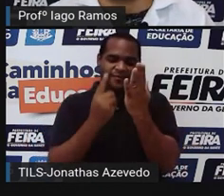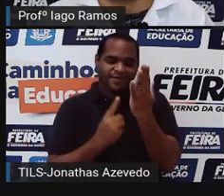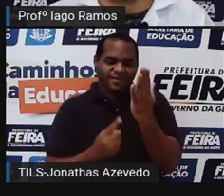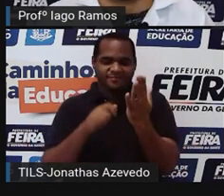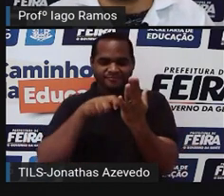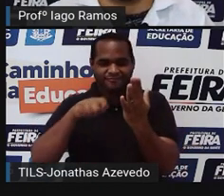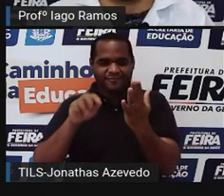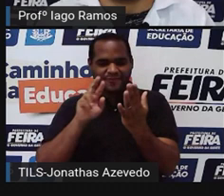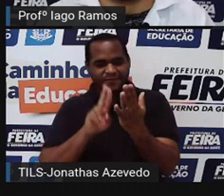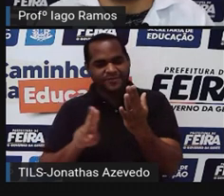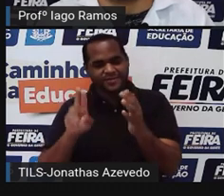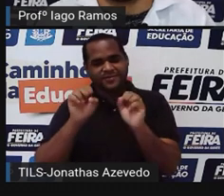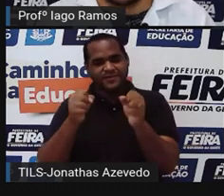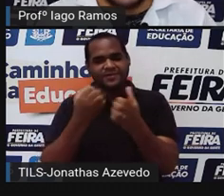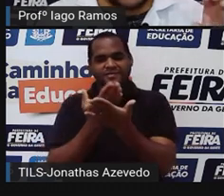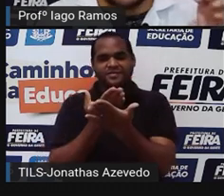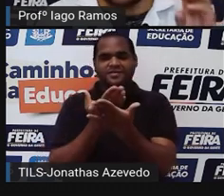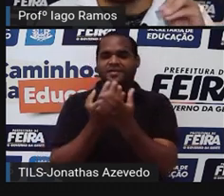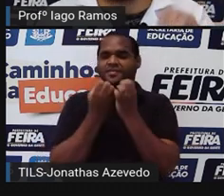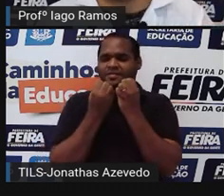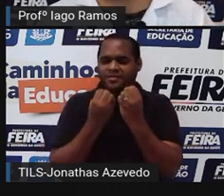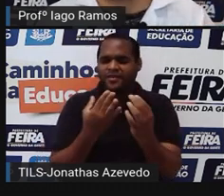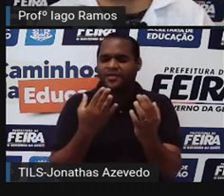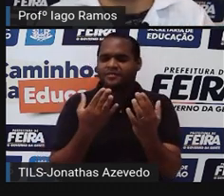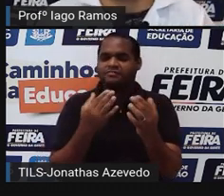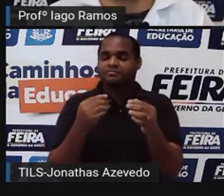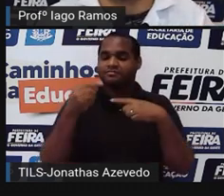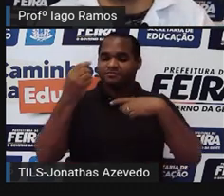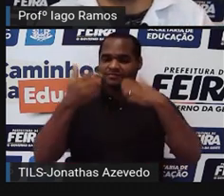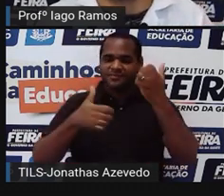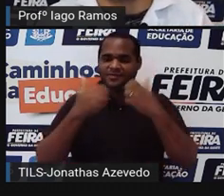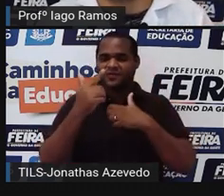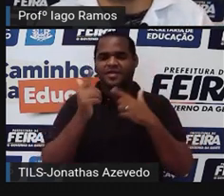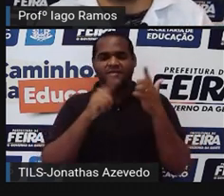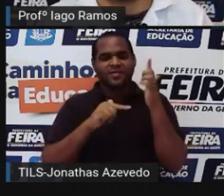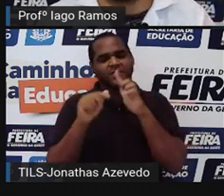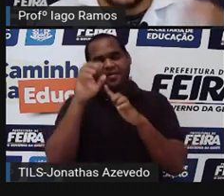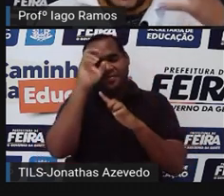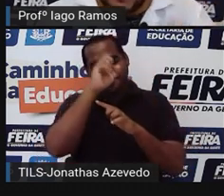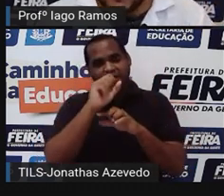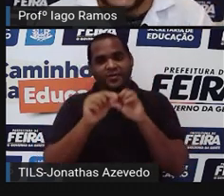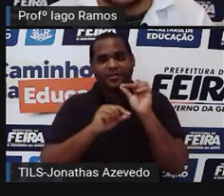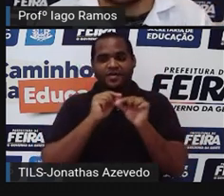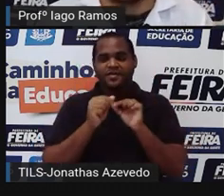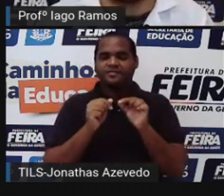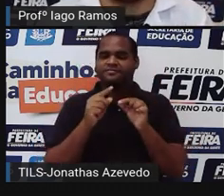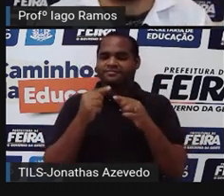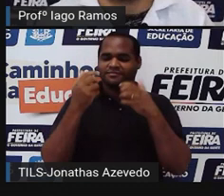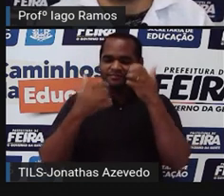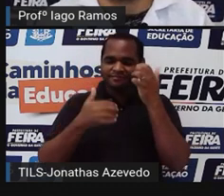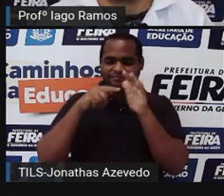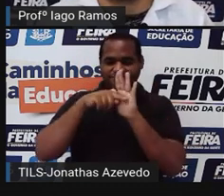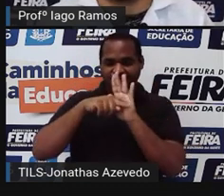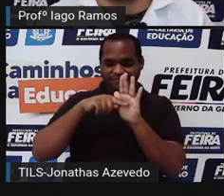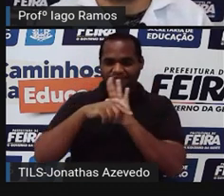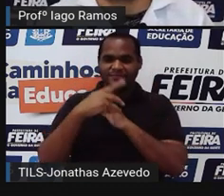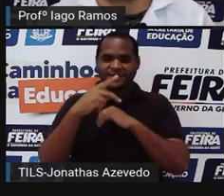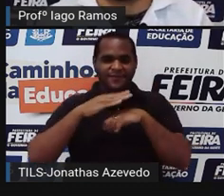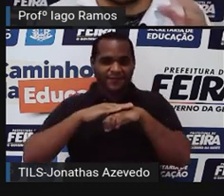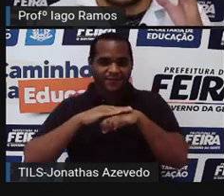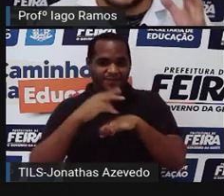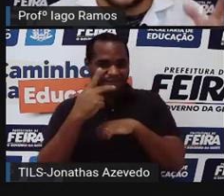que você usa para estudar matemática, um comentário sobre o que você conseguiu aprender nessa aula, para você fazer essa avaliação de você